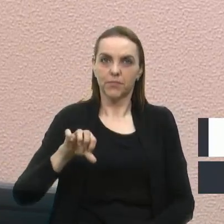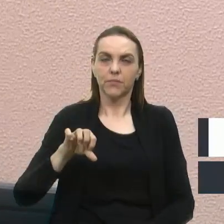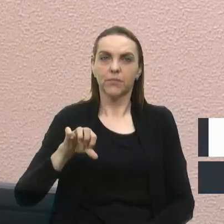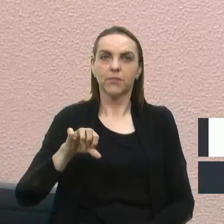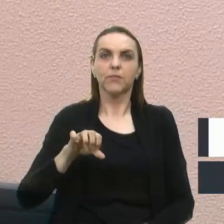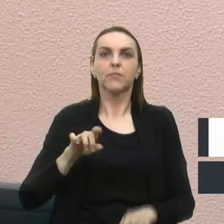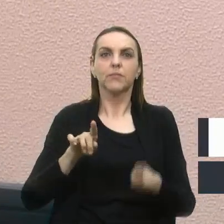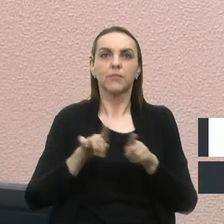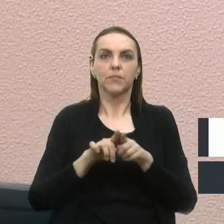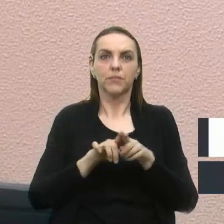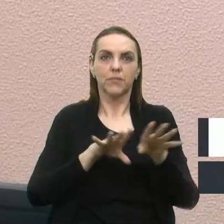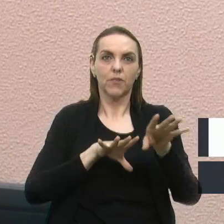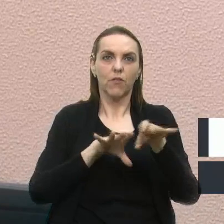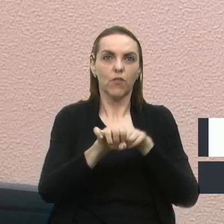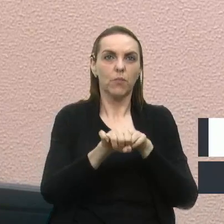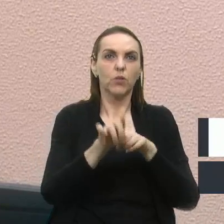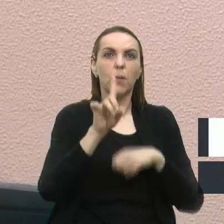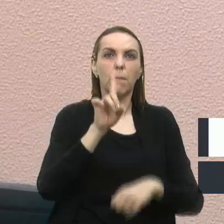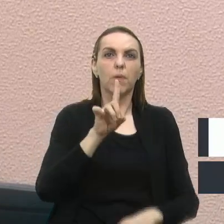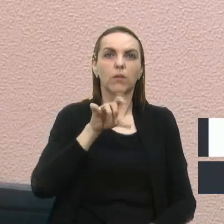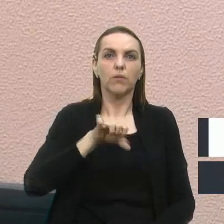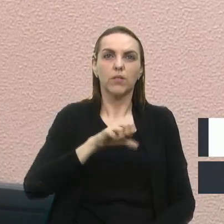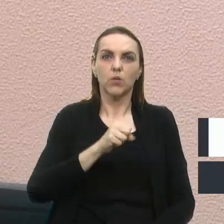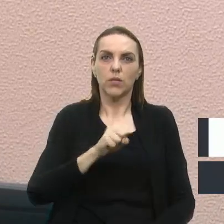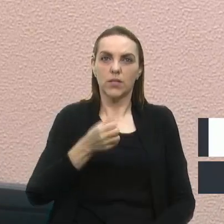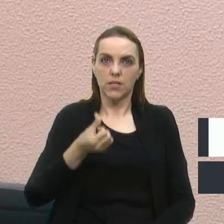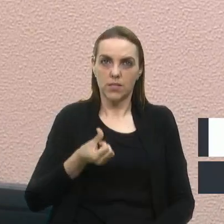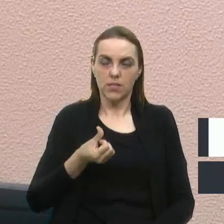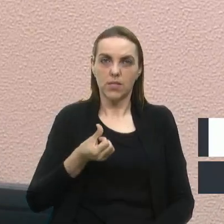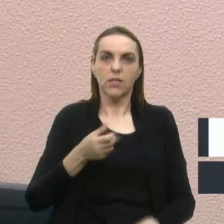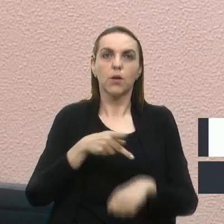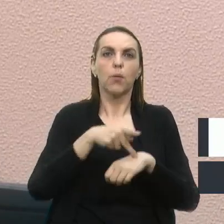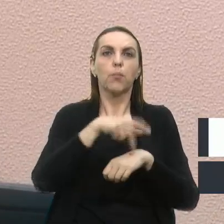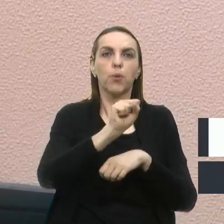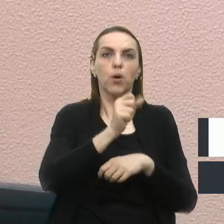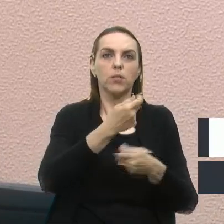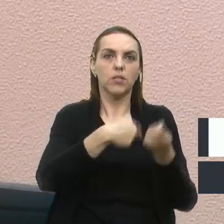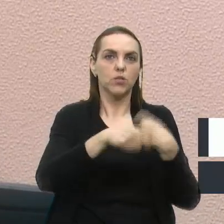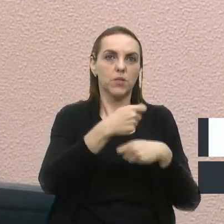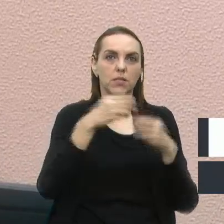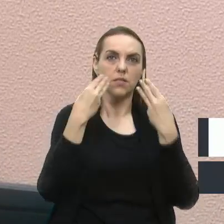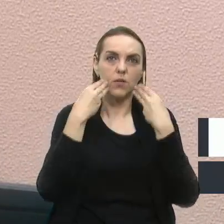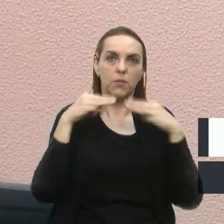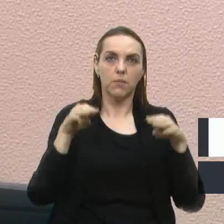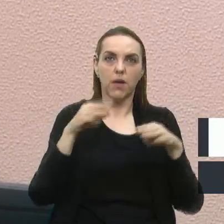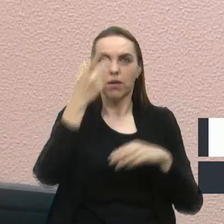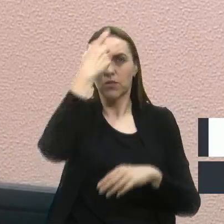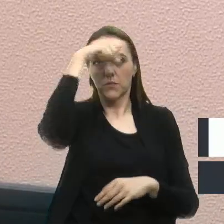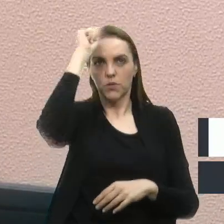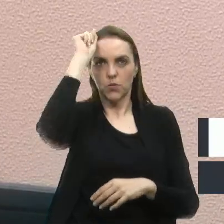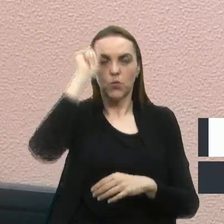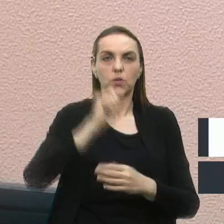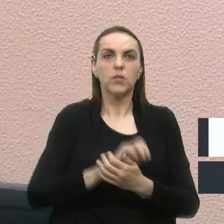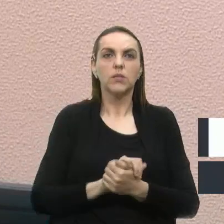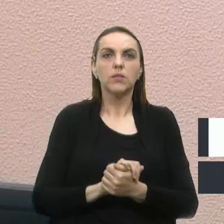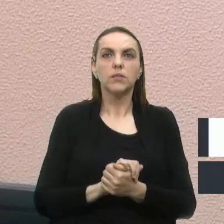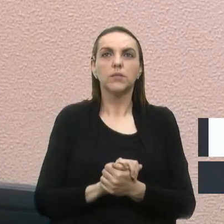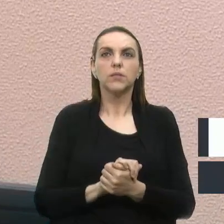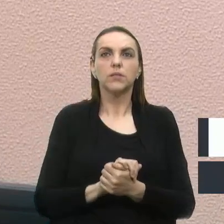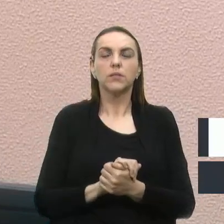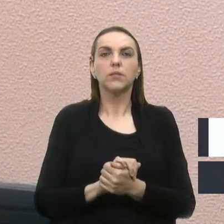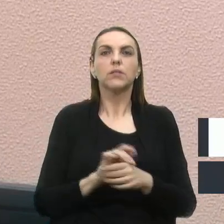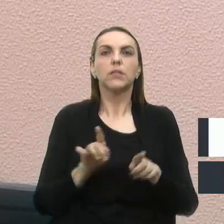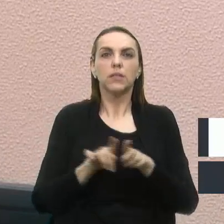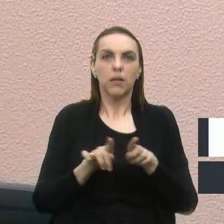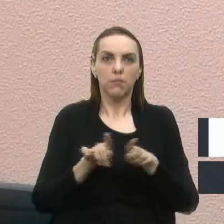em 1996. É pós-graduado em Administração de Marketing pela Universidade de Caxias do Sul, UCS, e cursou